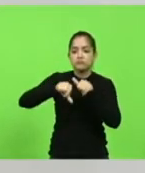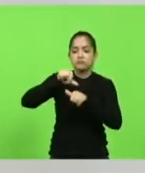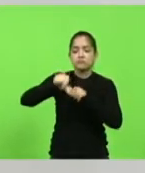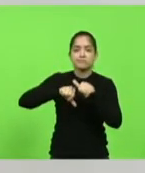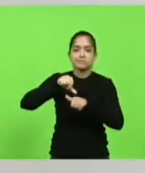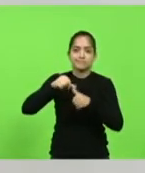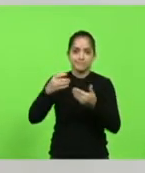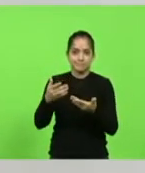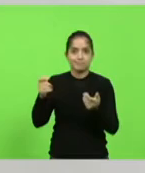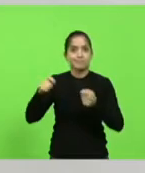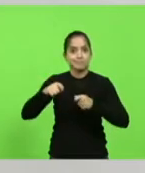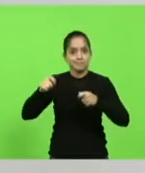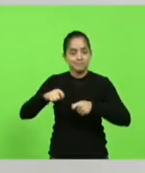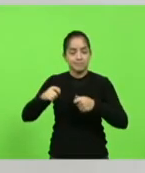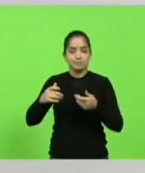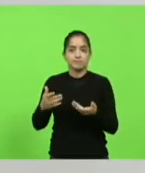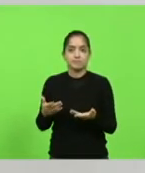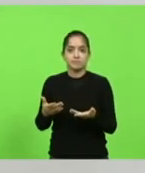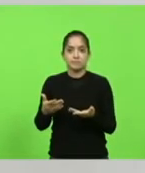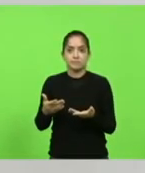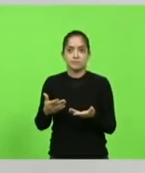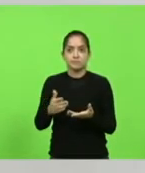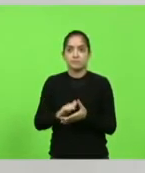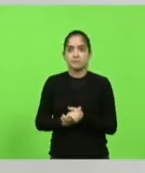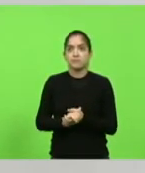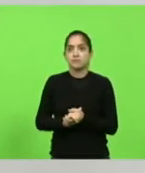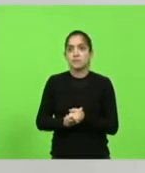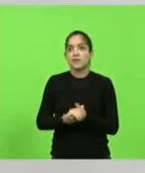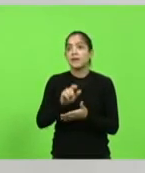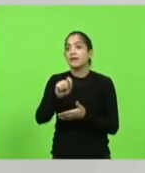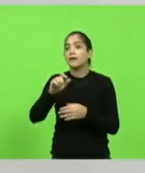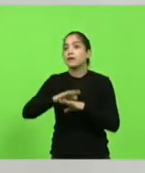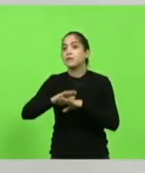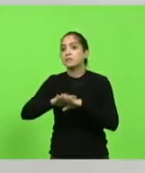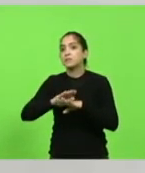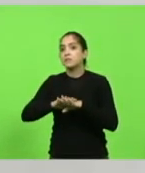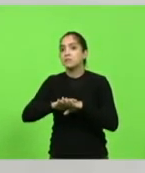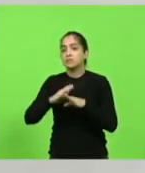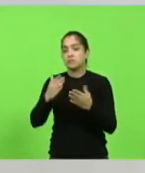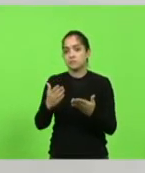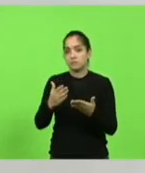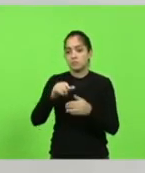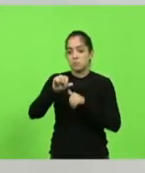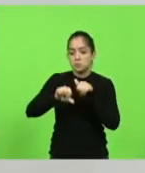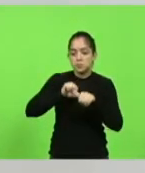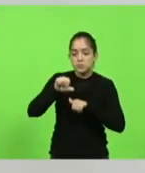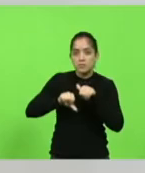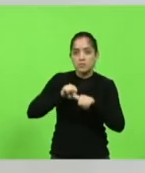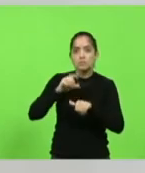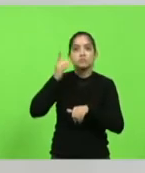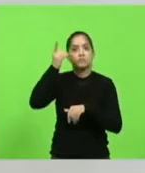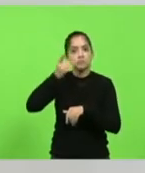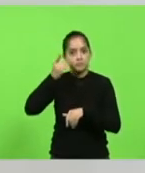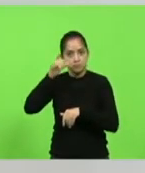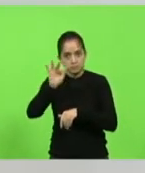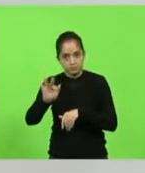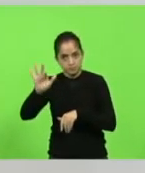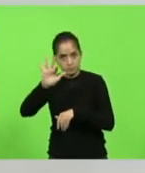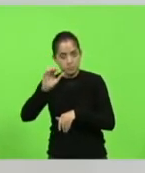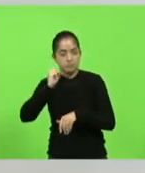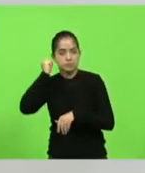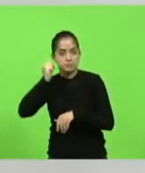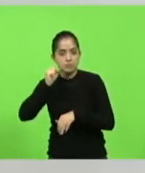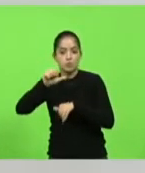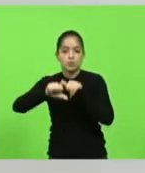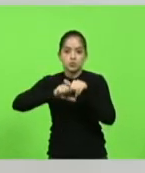questões. Quem pode mudar isso são os deputados federais e os senadores. Mudar o quê? Mudar